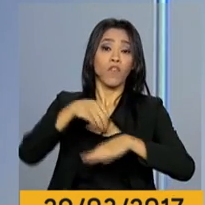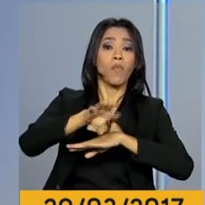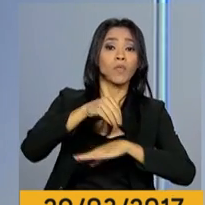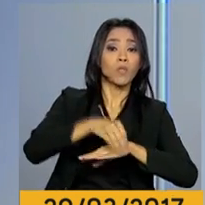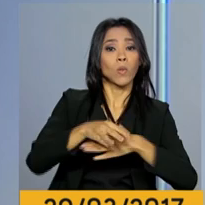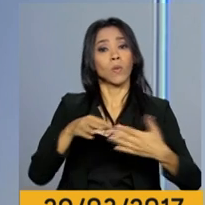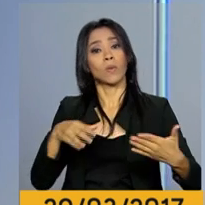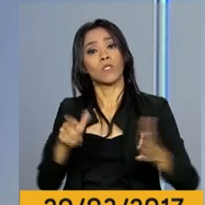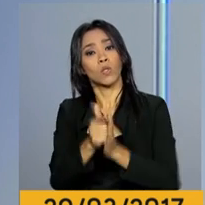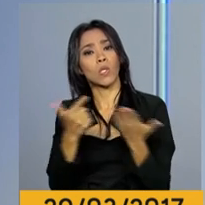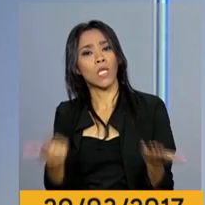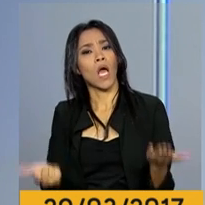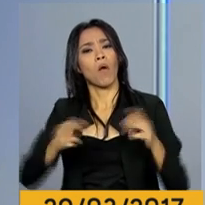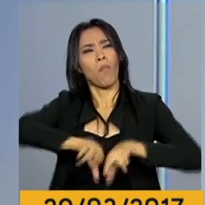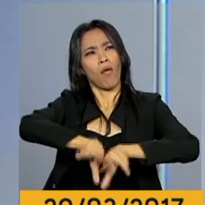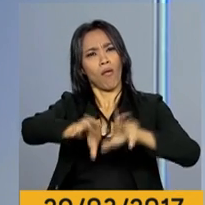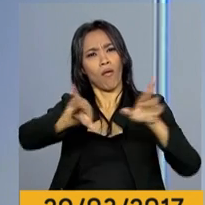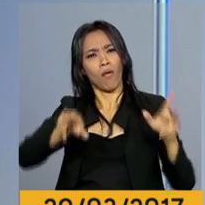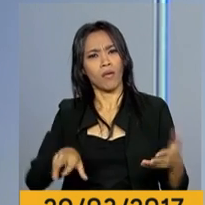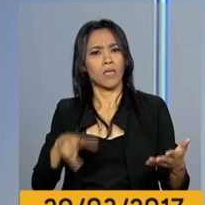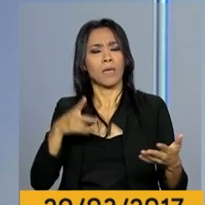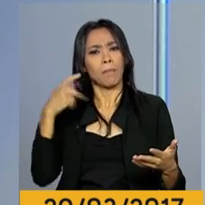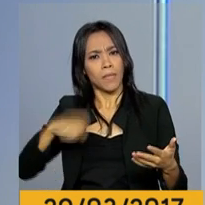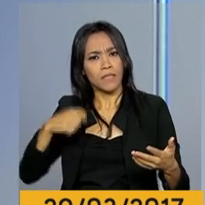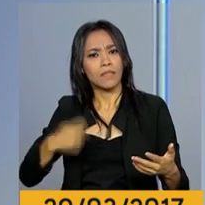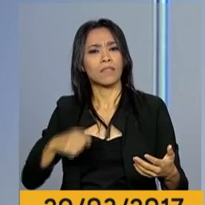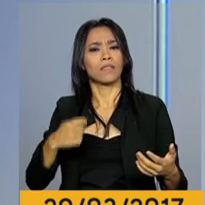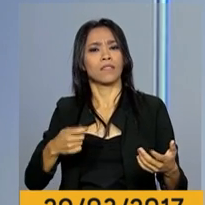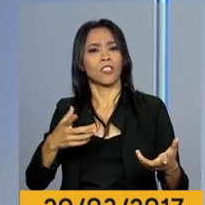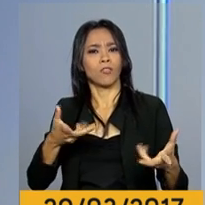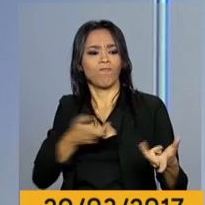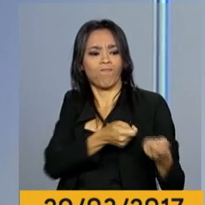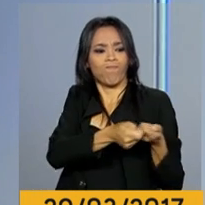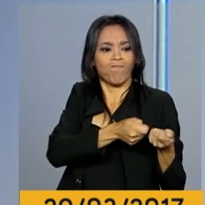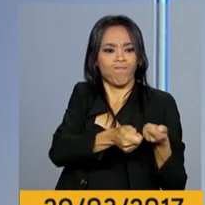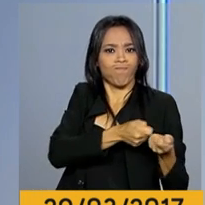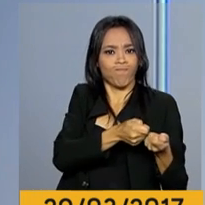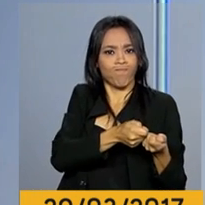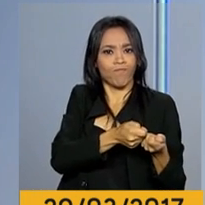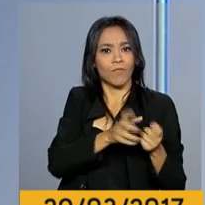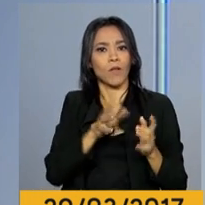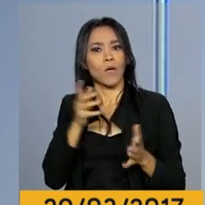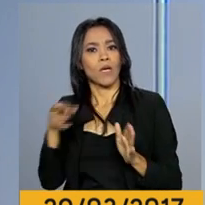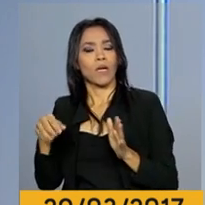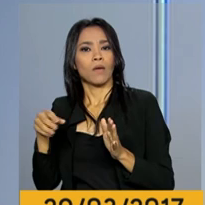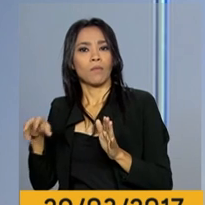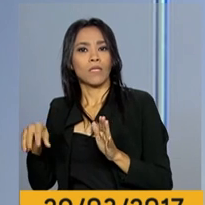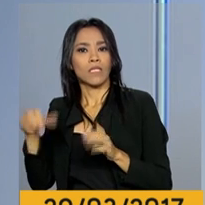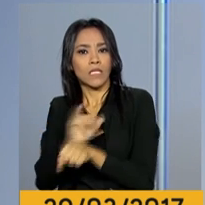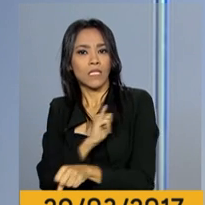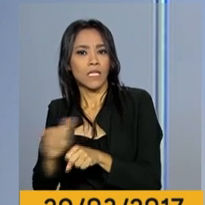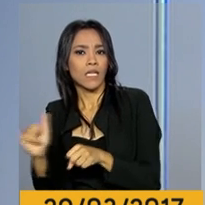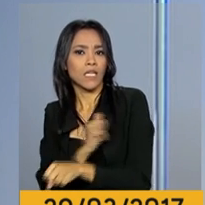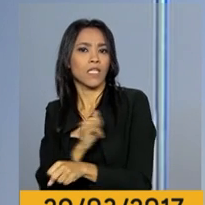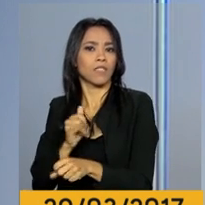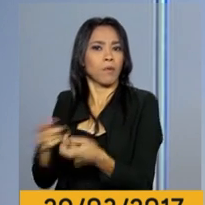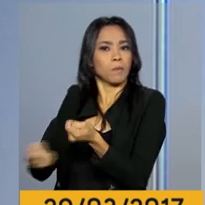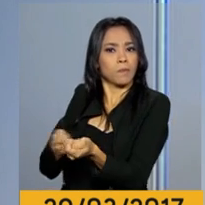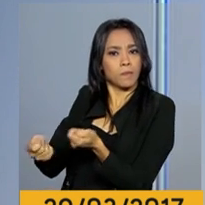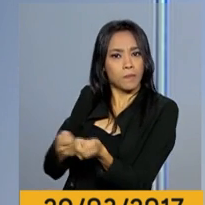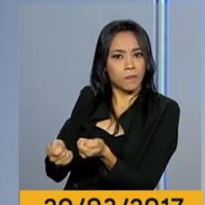talvez haja necessidade de um certo contingenciamento uma outra medida que seja necessária